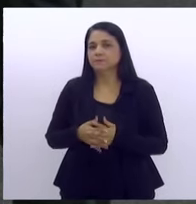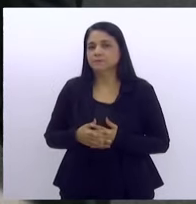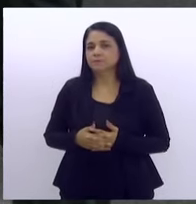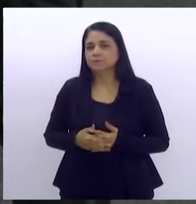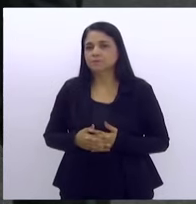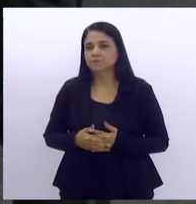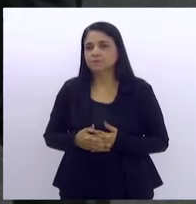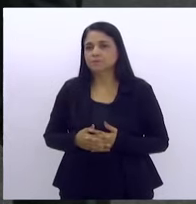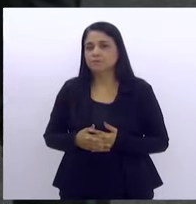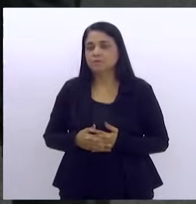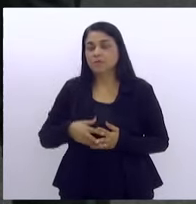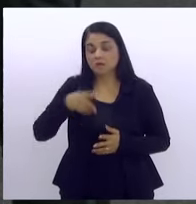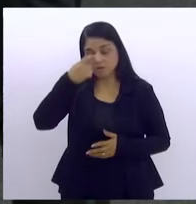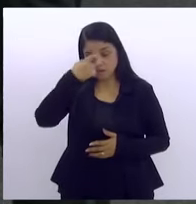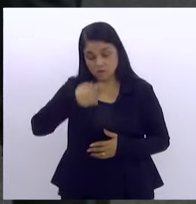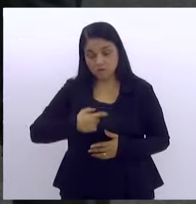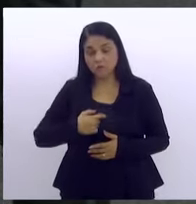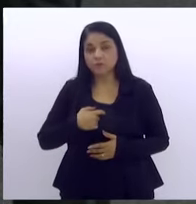eu estou